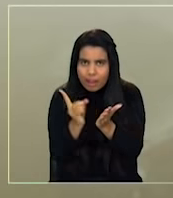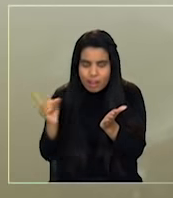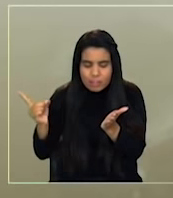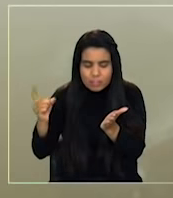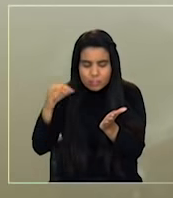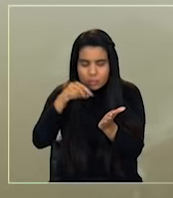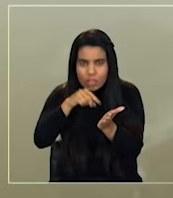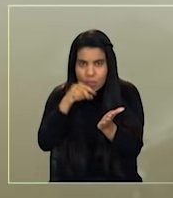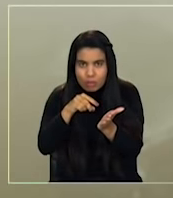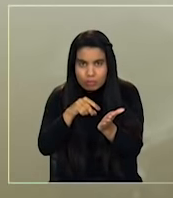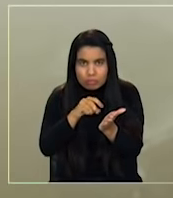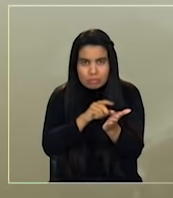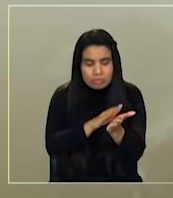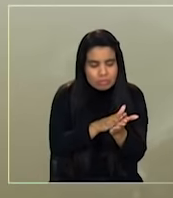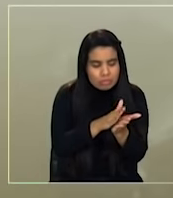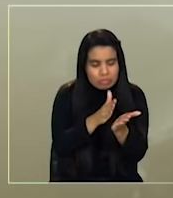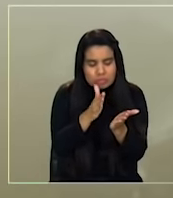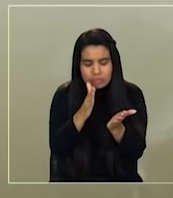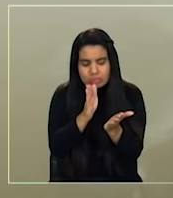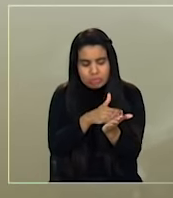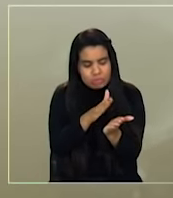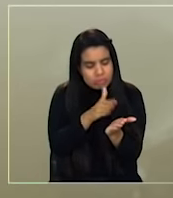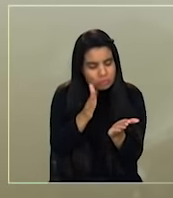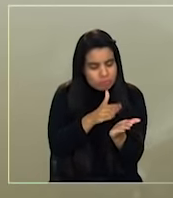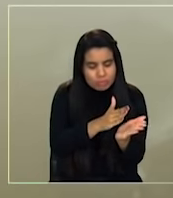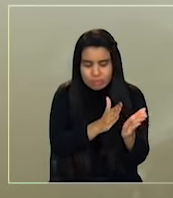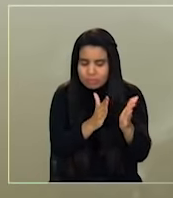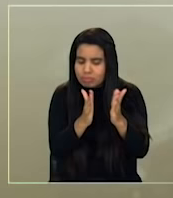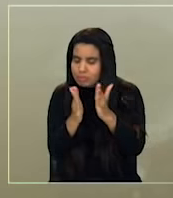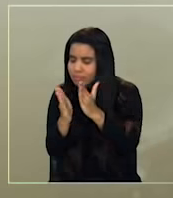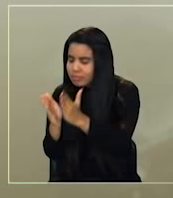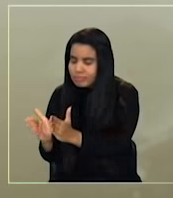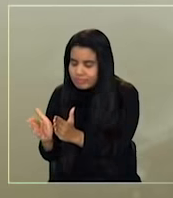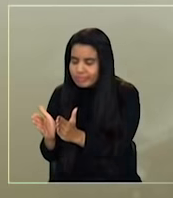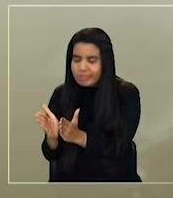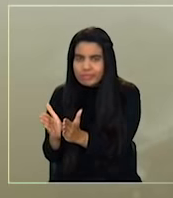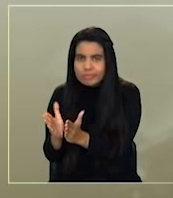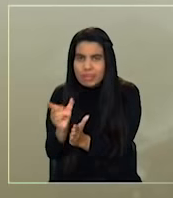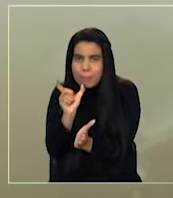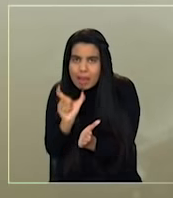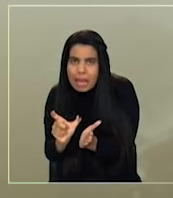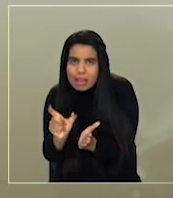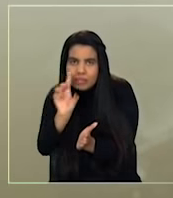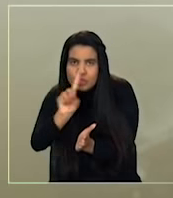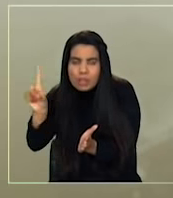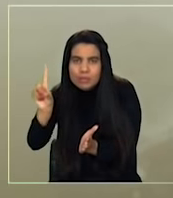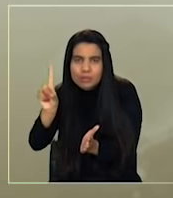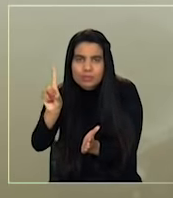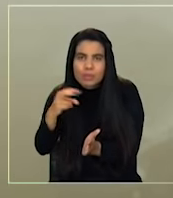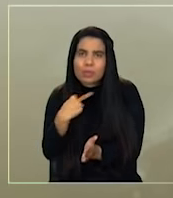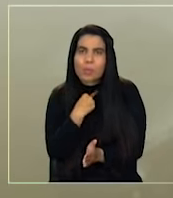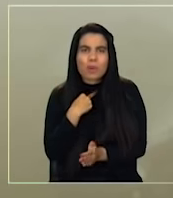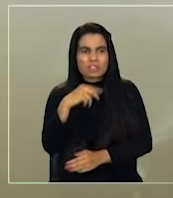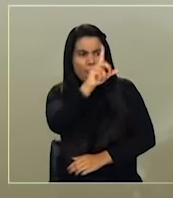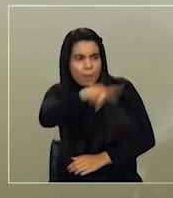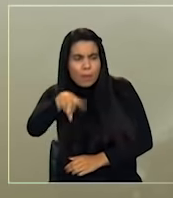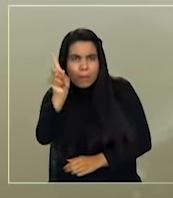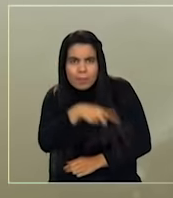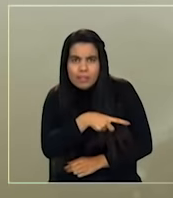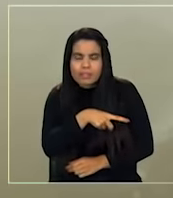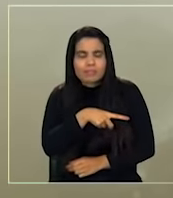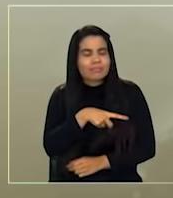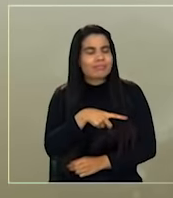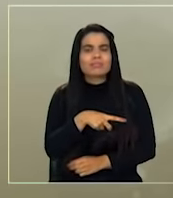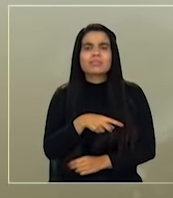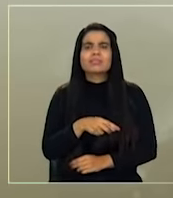palavra de Deus, não pode ser anulado.